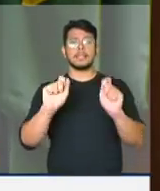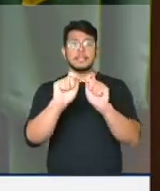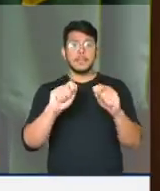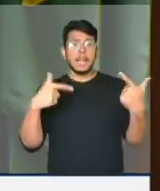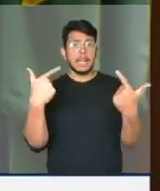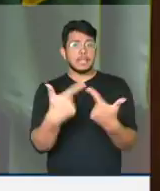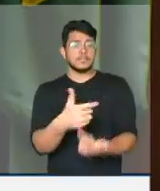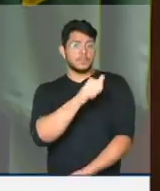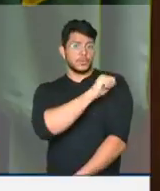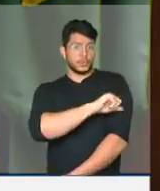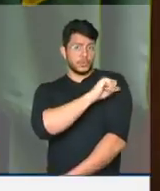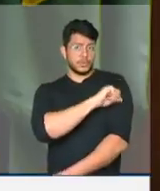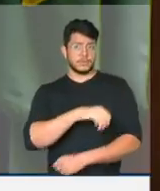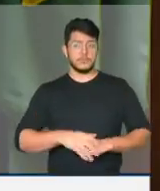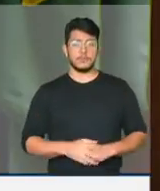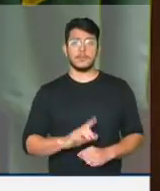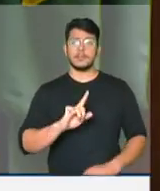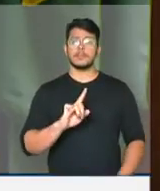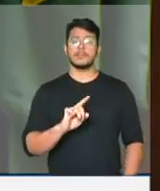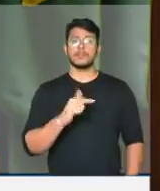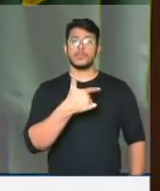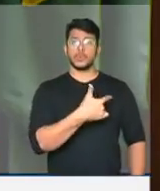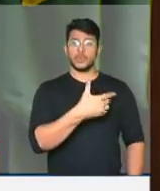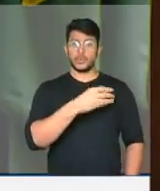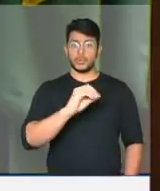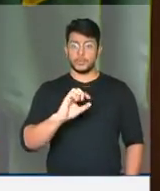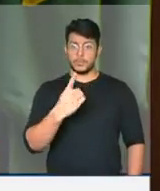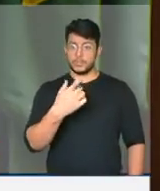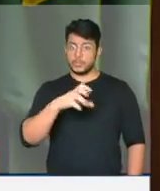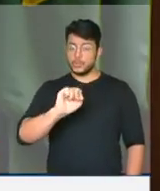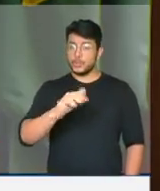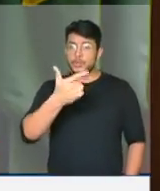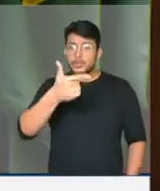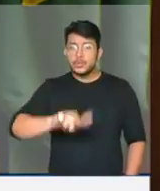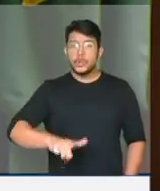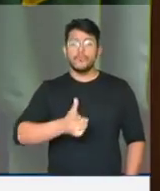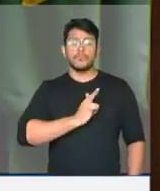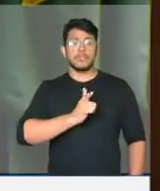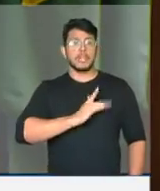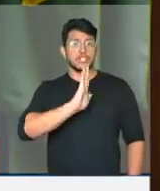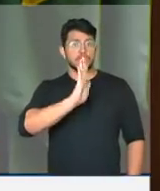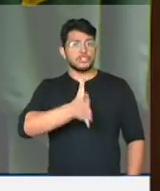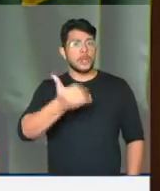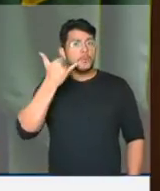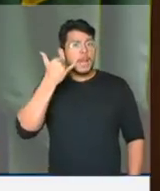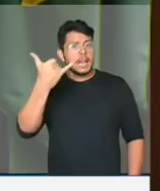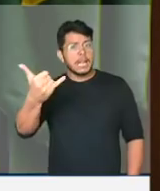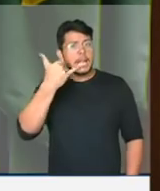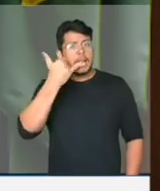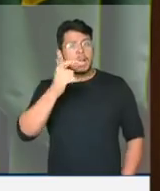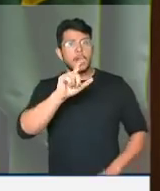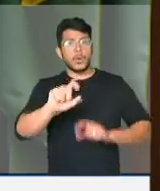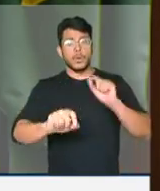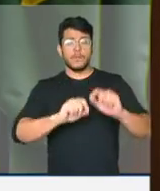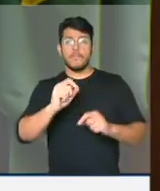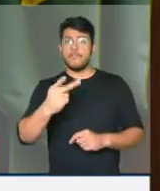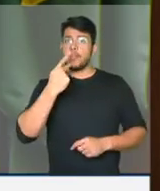que indica, ele dizendo, isso está na mão do Ministério Público, ele dizendo que